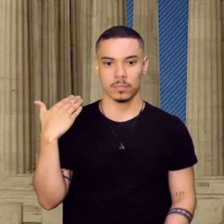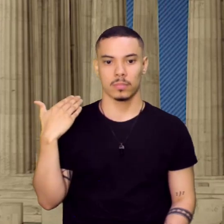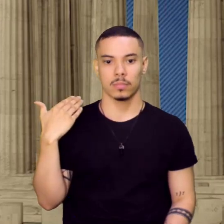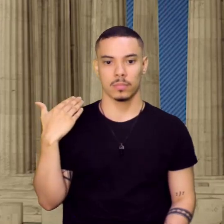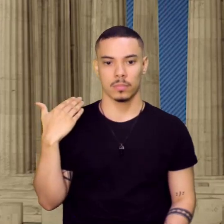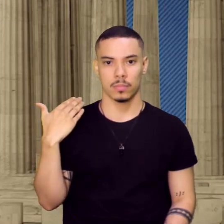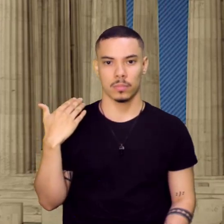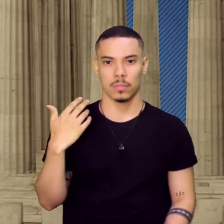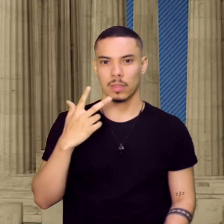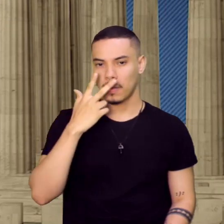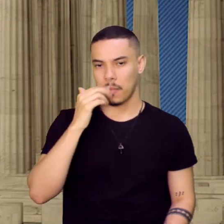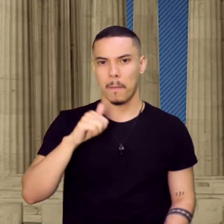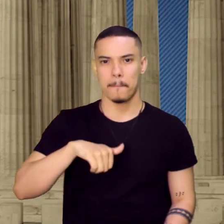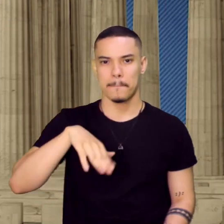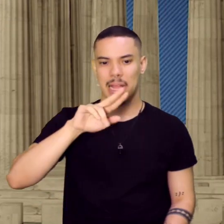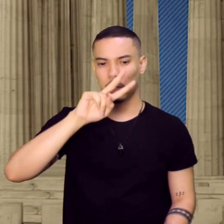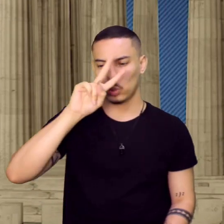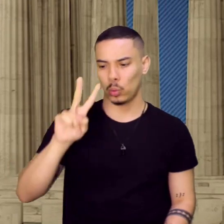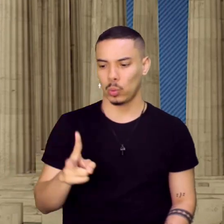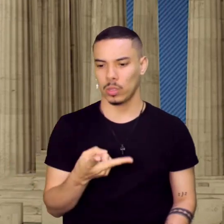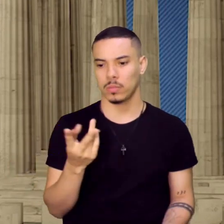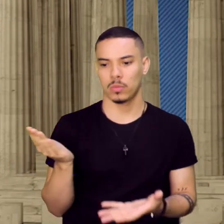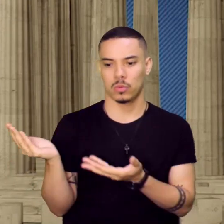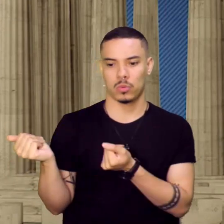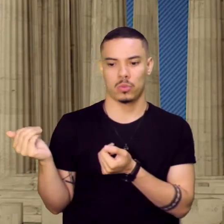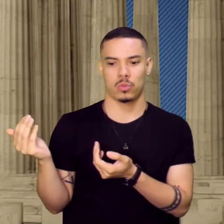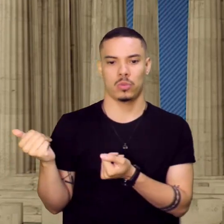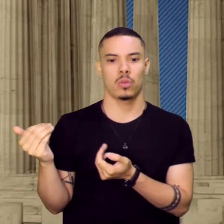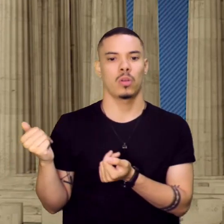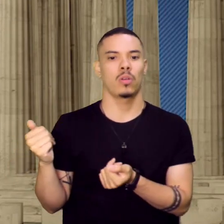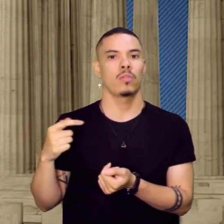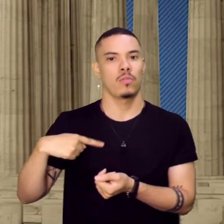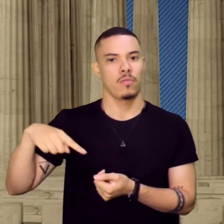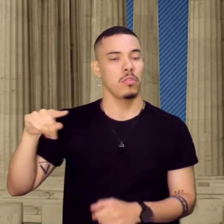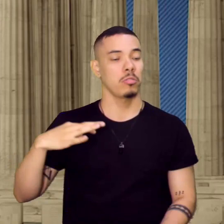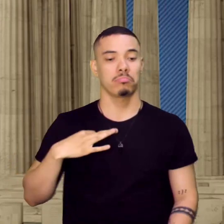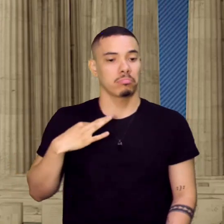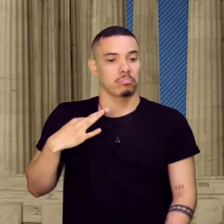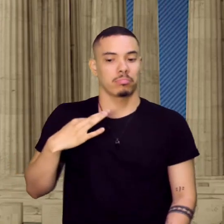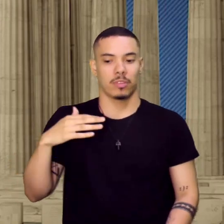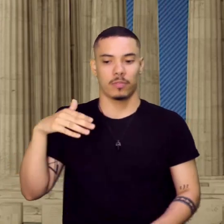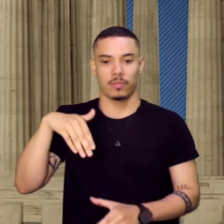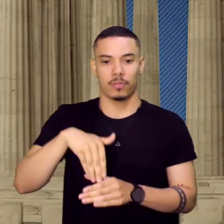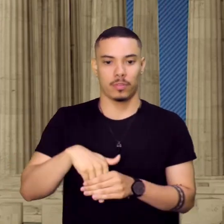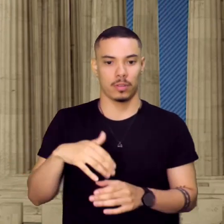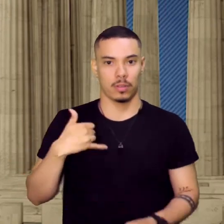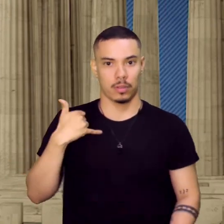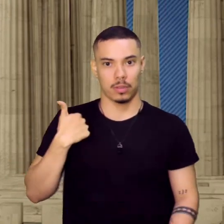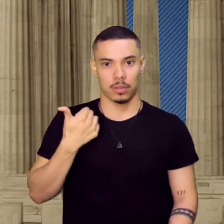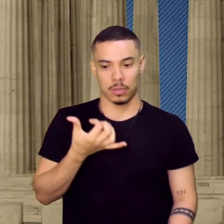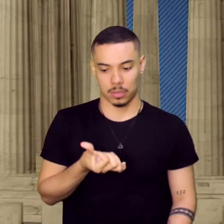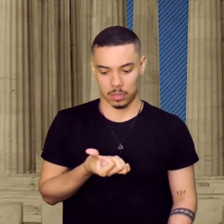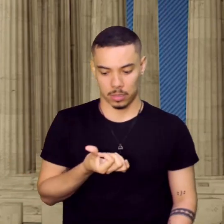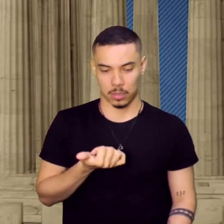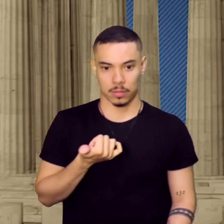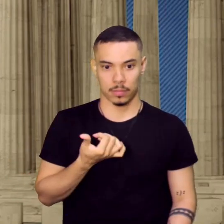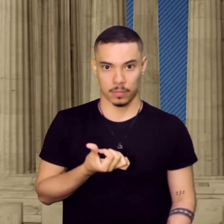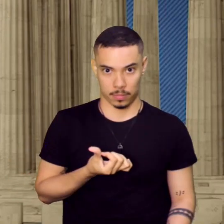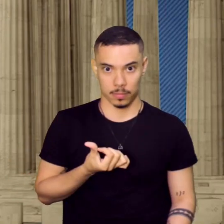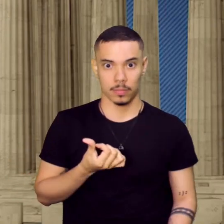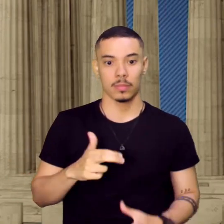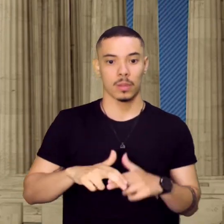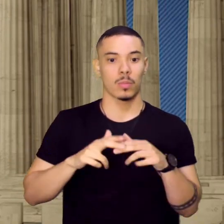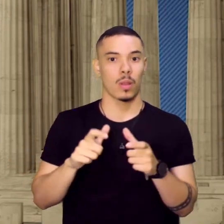2 mil jovens né muitos jogos começaram a foram voluntariamente voltar com 16 anos então